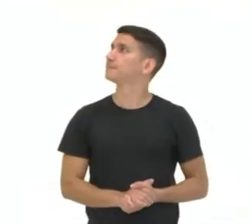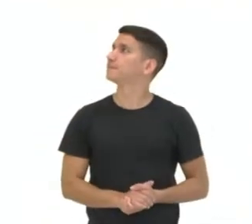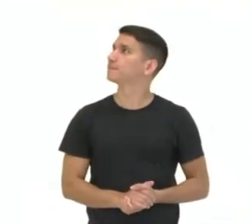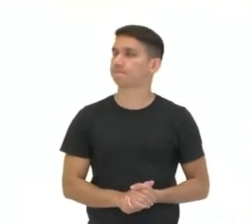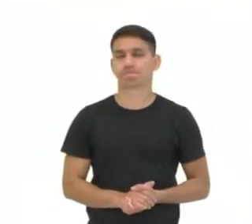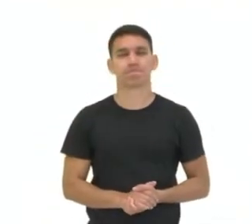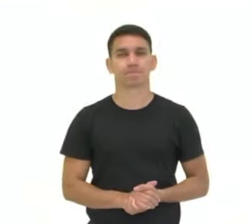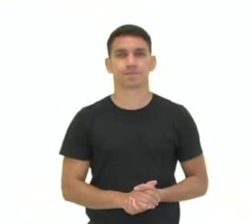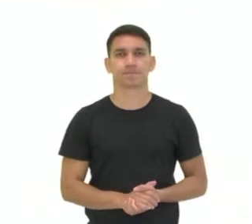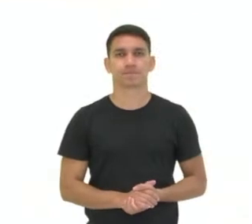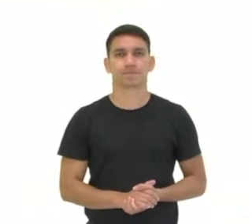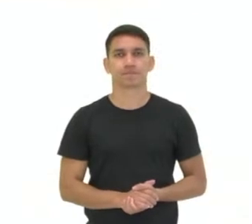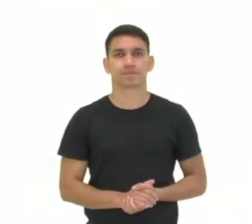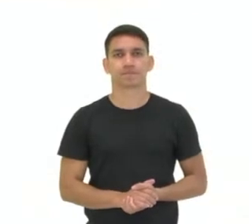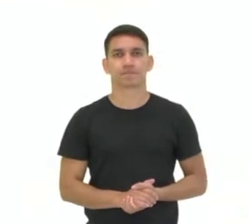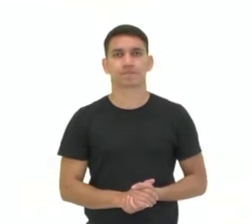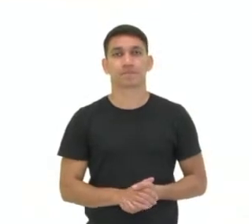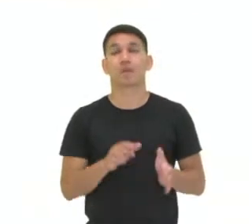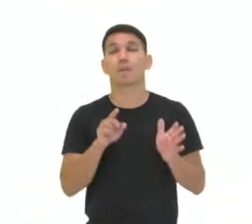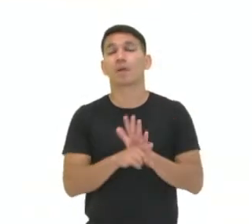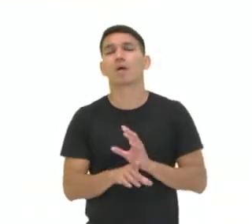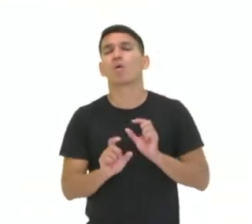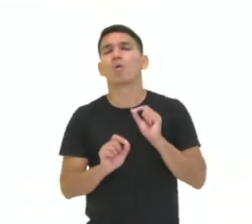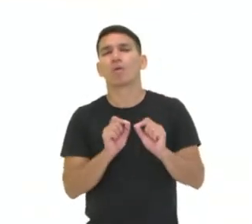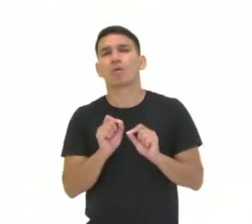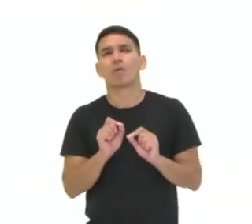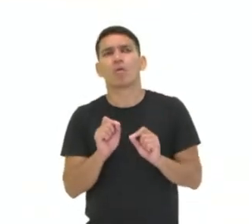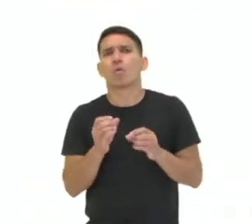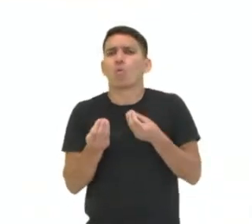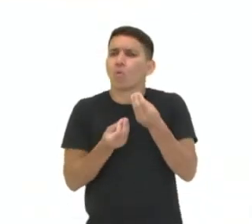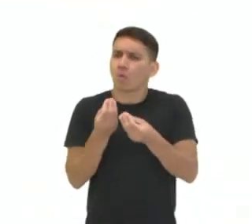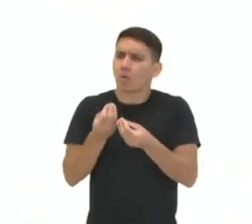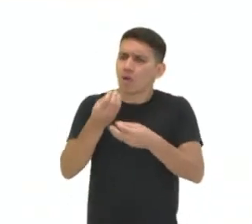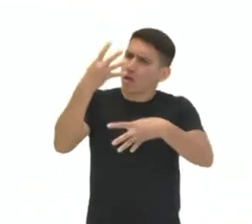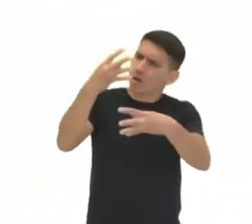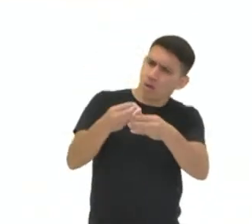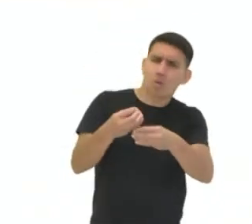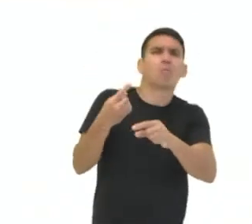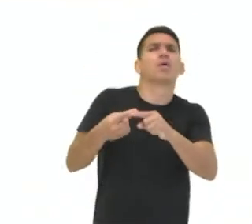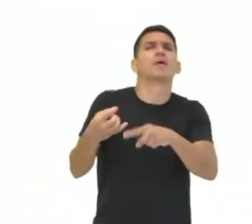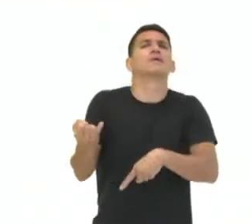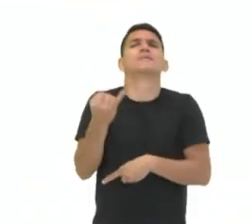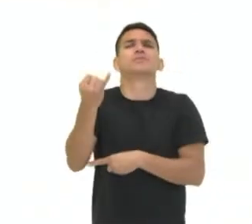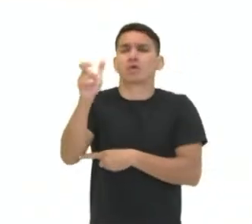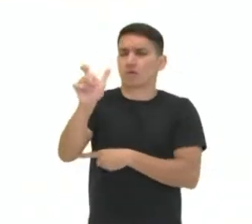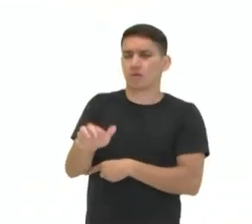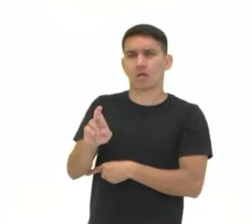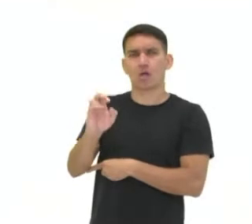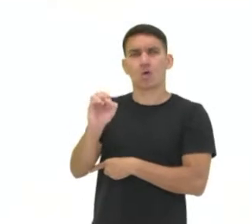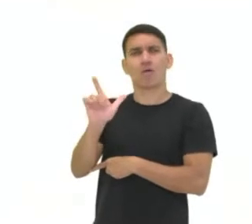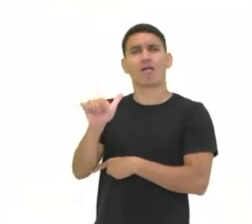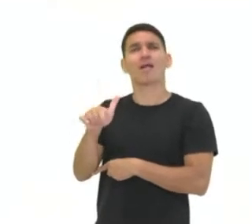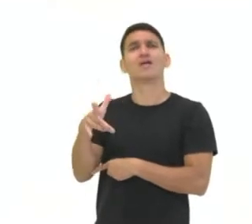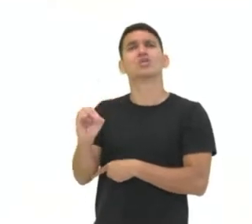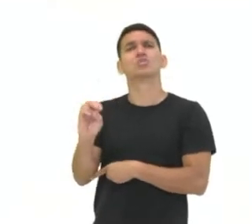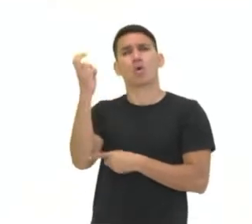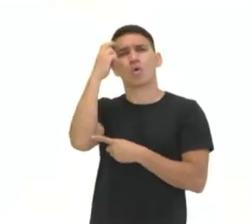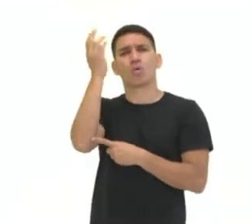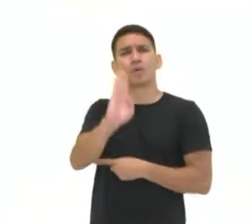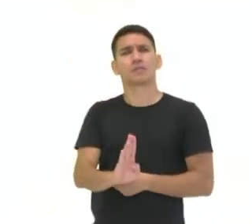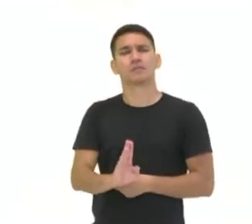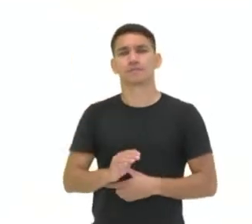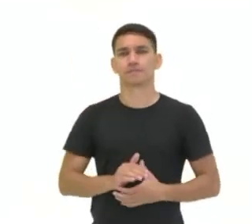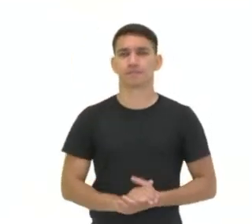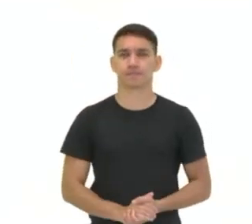segue. Qual é a importância da biografia de Rolando Boldrin à cultura brasileira? Por que isso é importante?